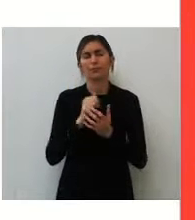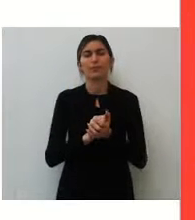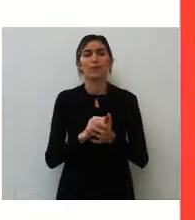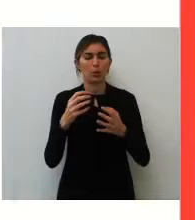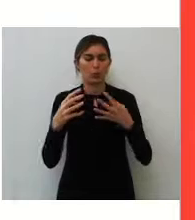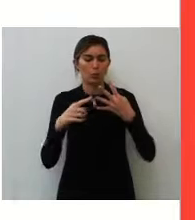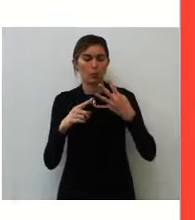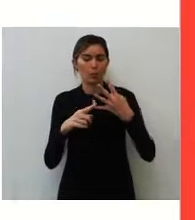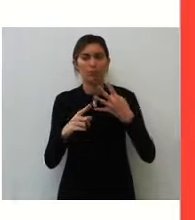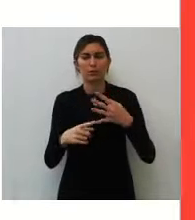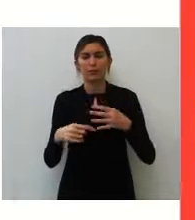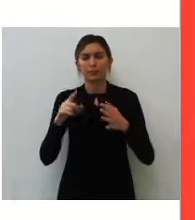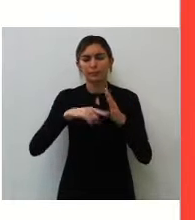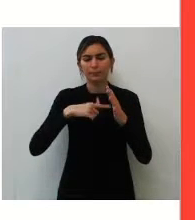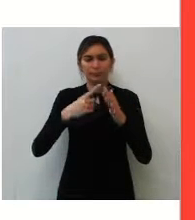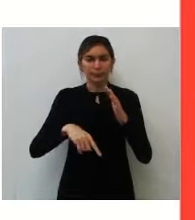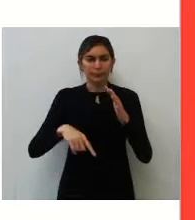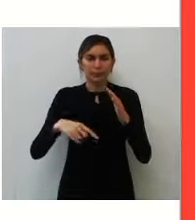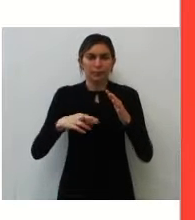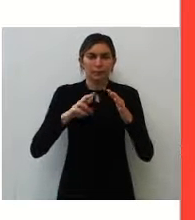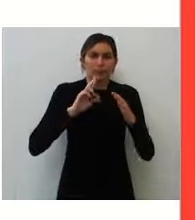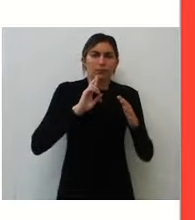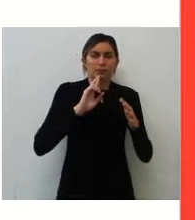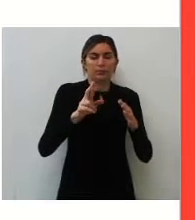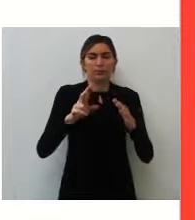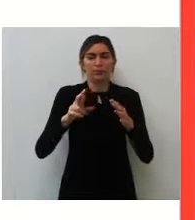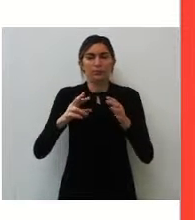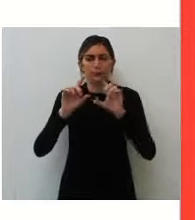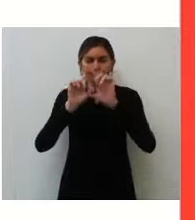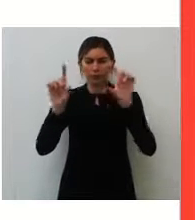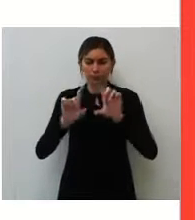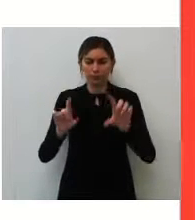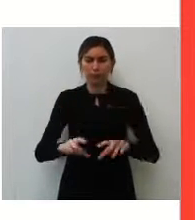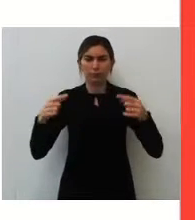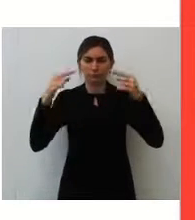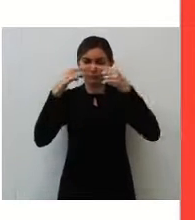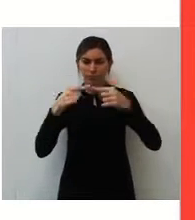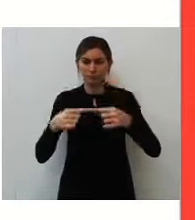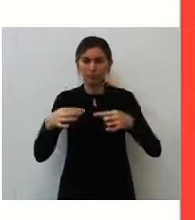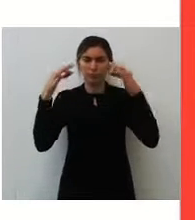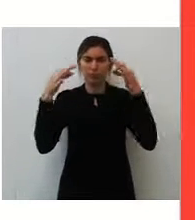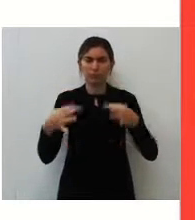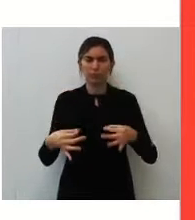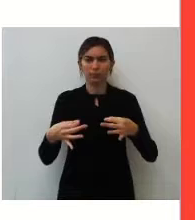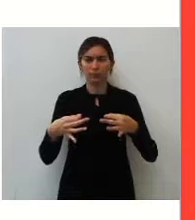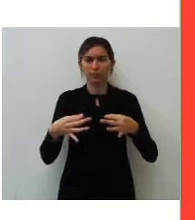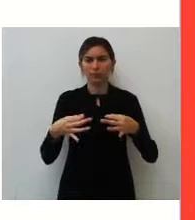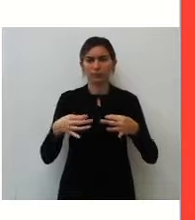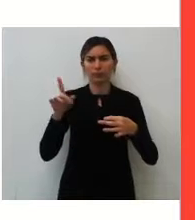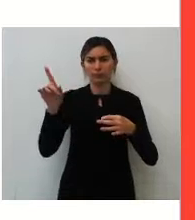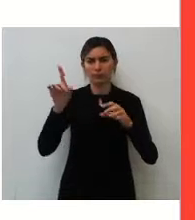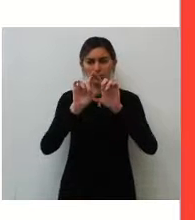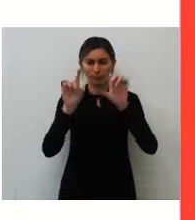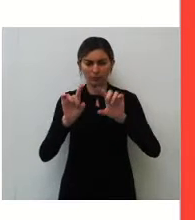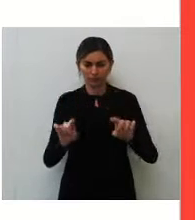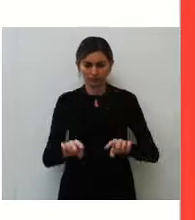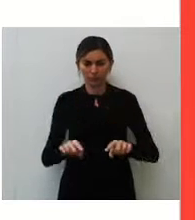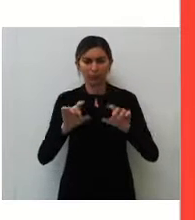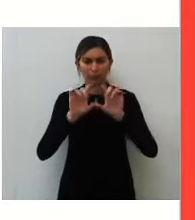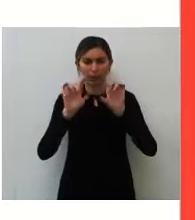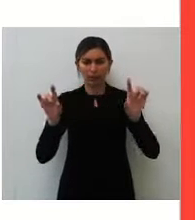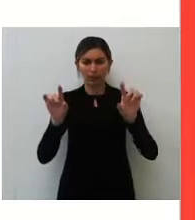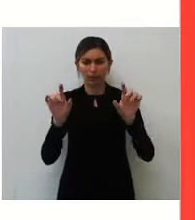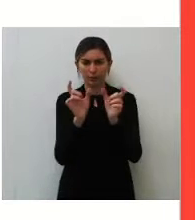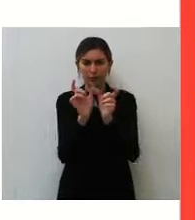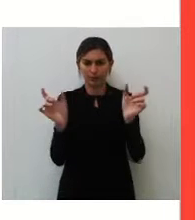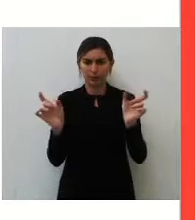quarta questão assinale a alternativa e para esse forma adequada e correta as lacunas nas